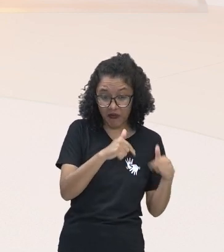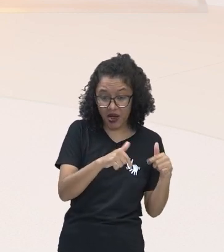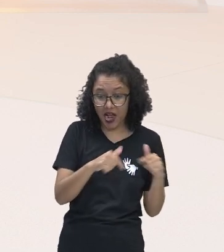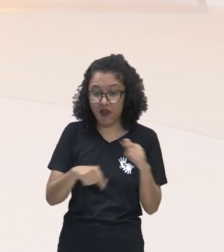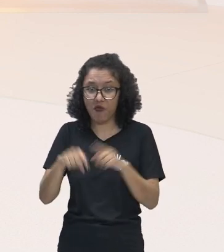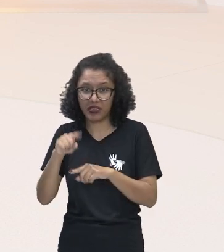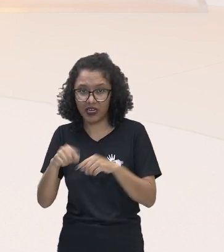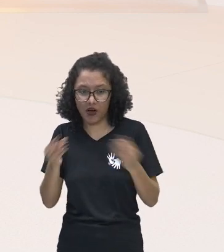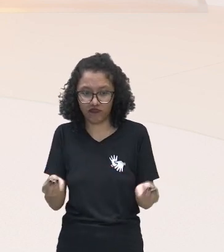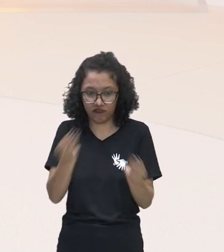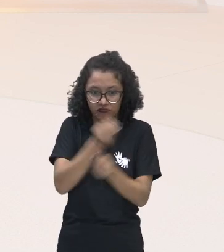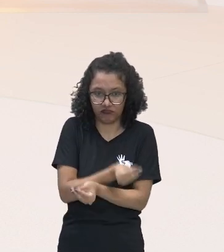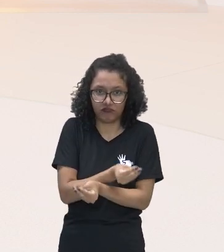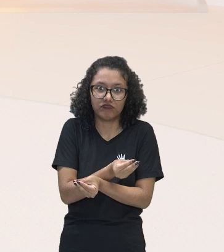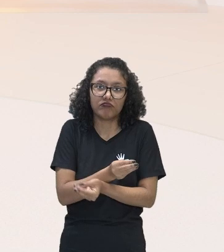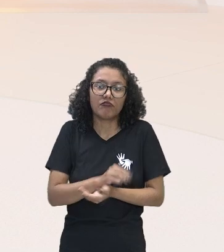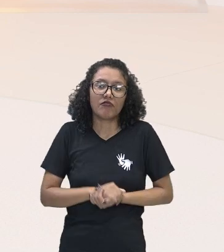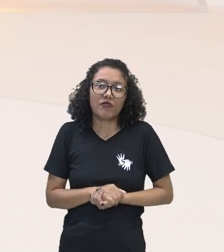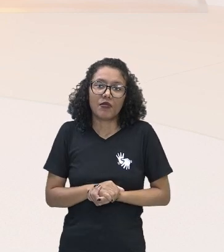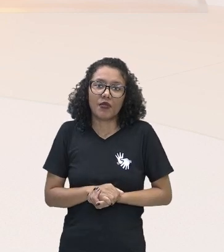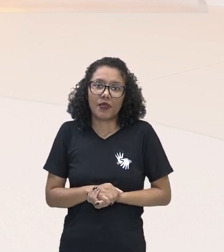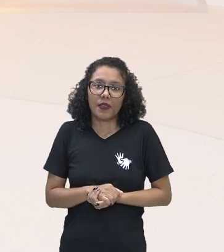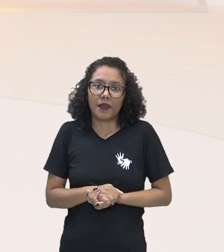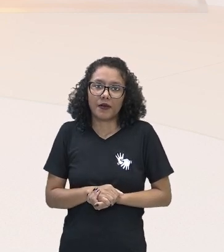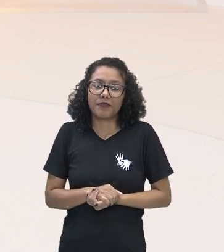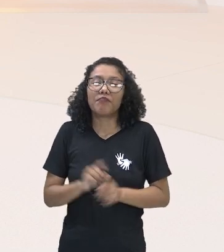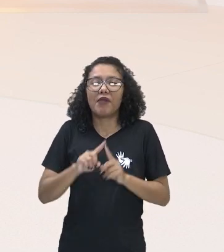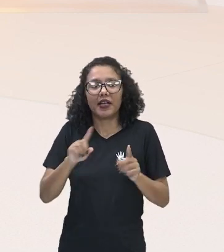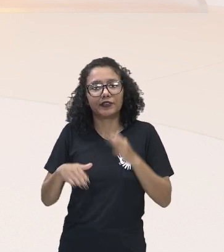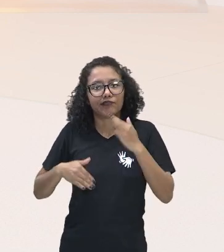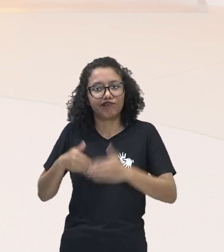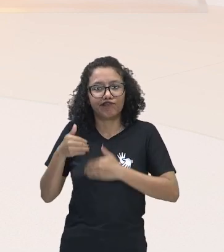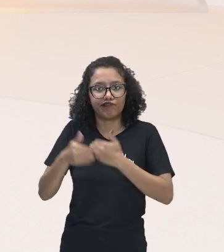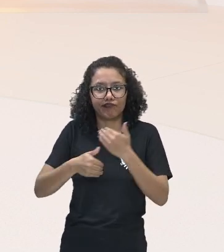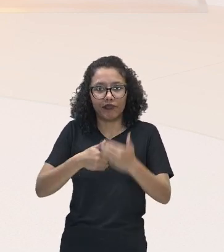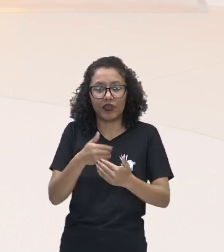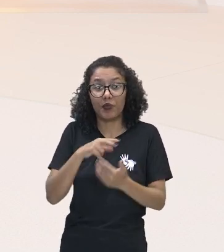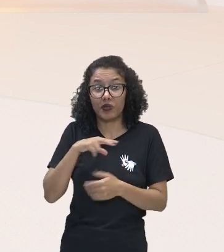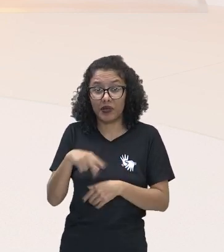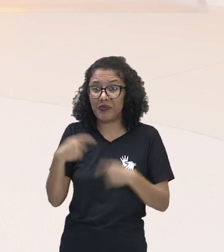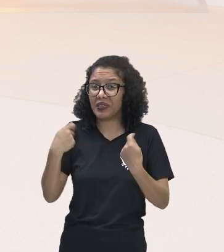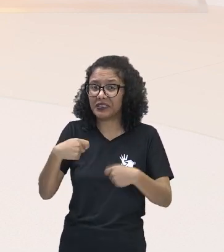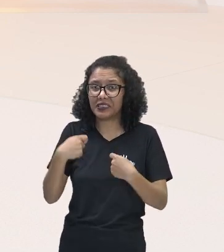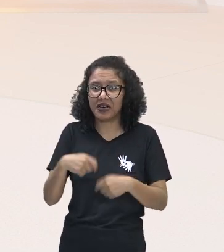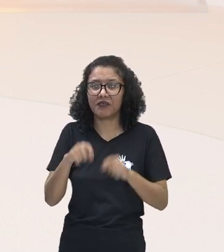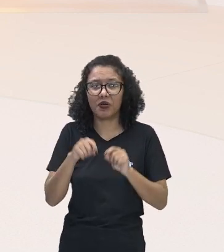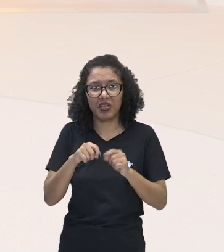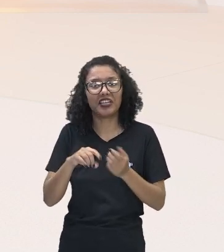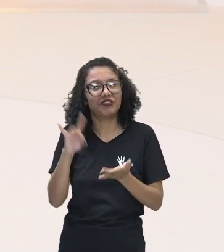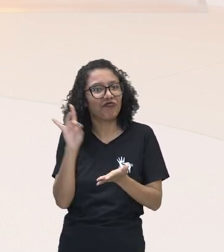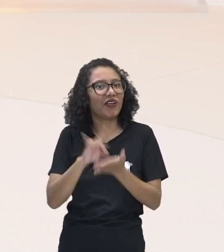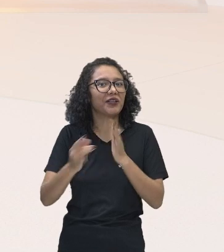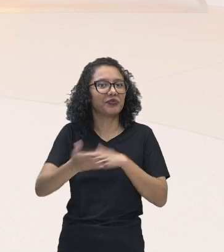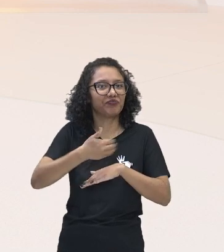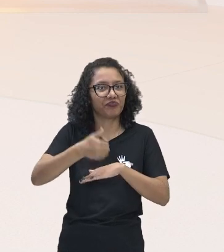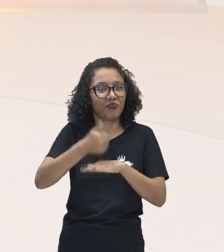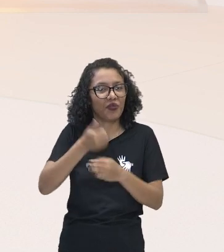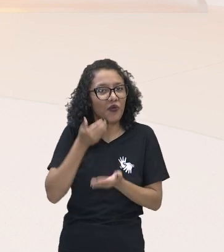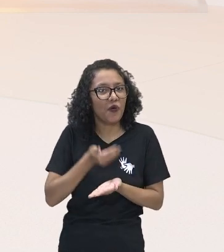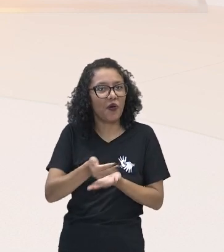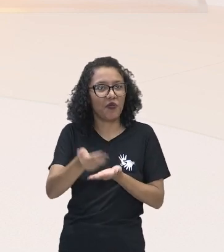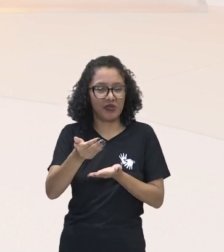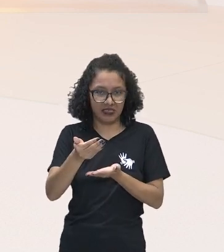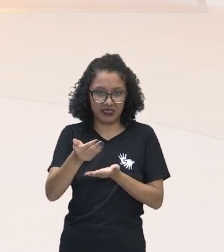poréns aí. Com o passar do tempo, que os portugueses tiveram a necessidade de efetivar a colonização por conta